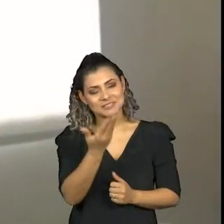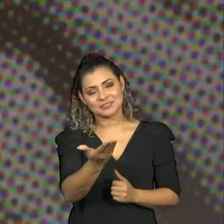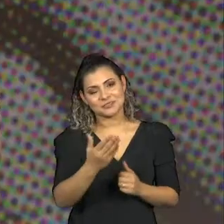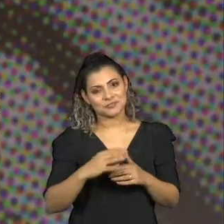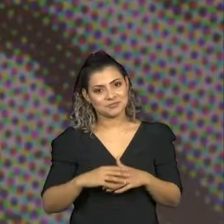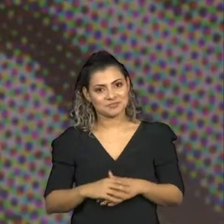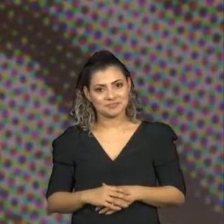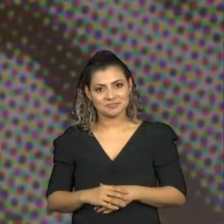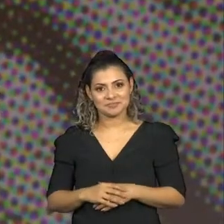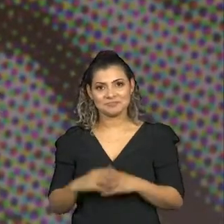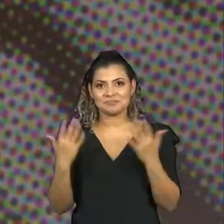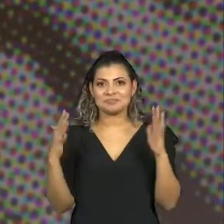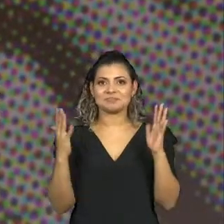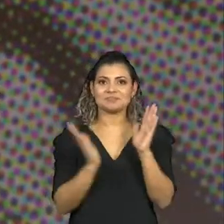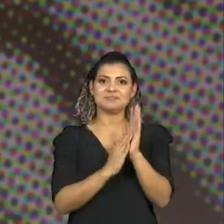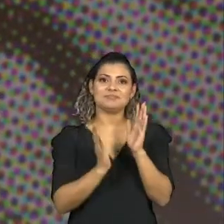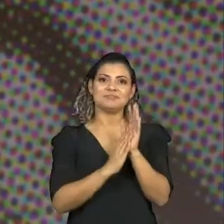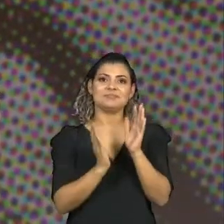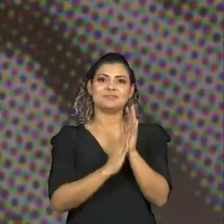grande.